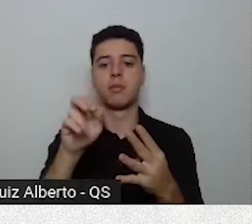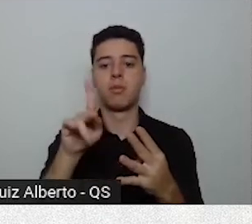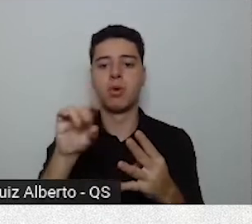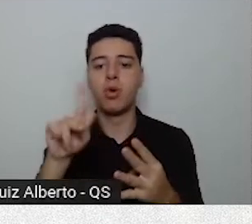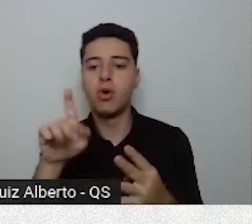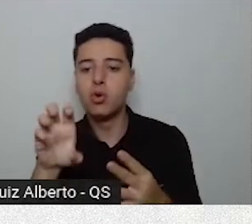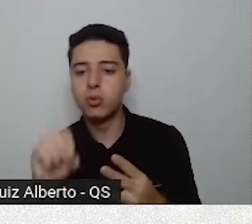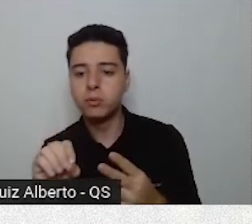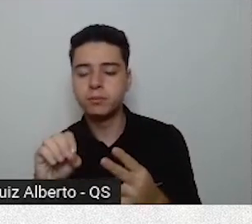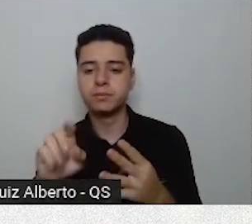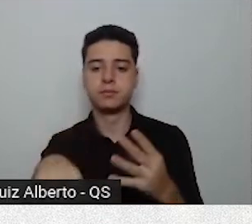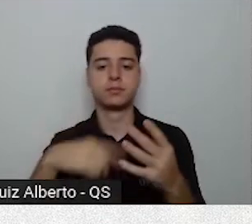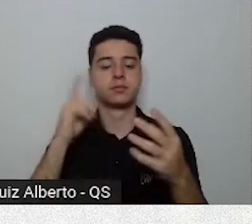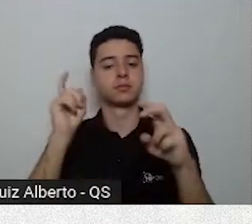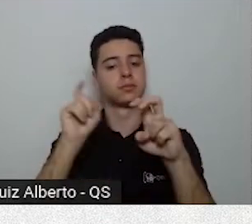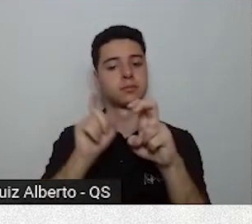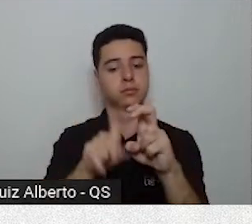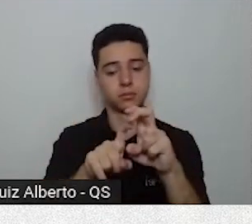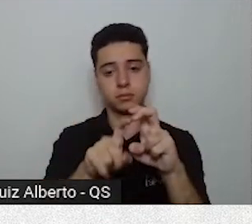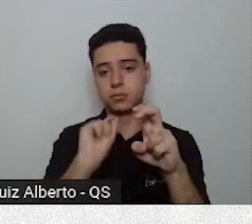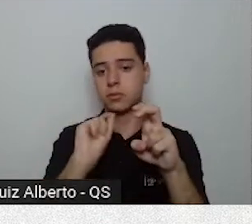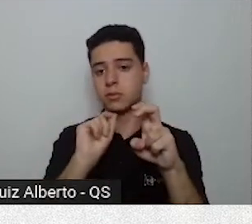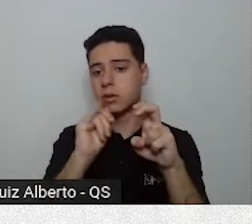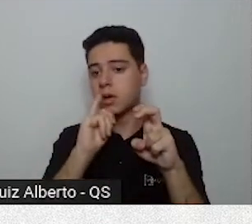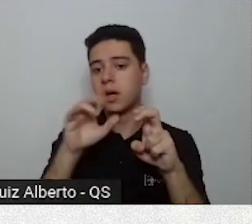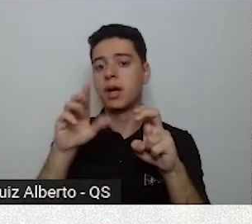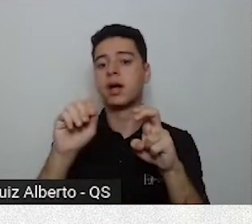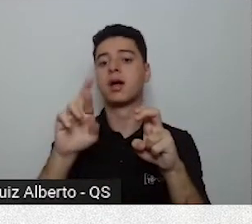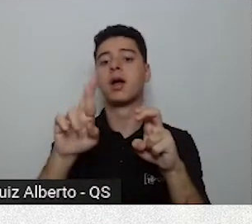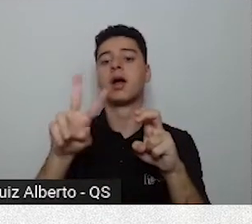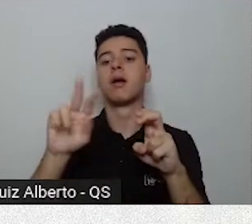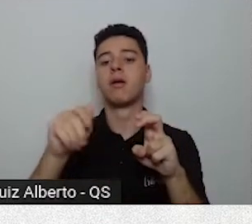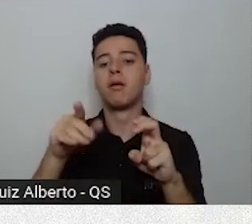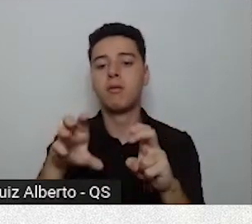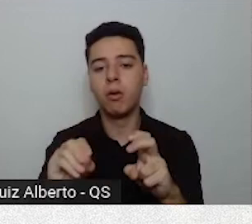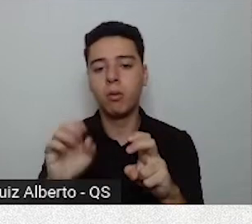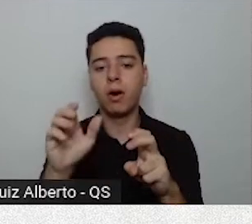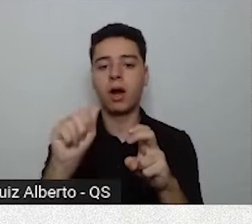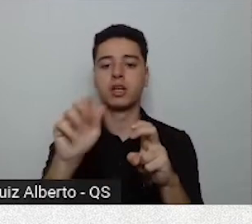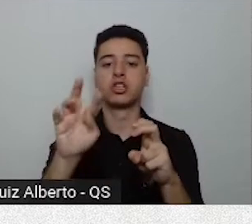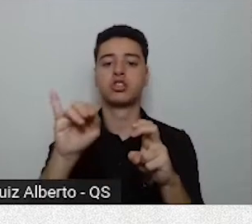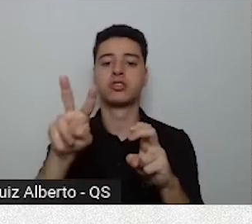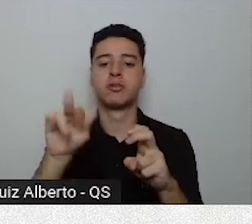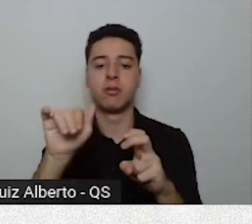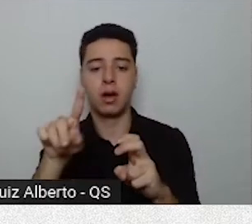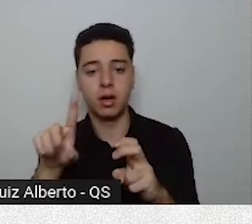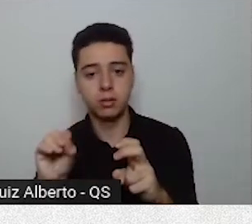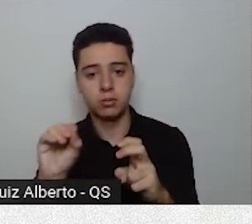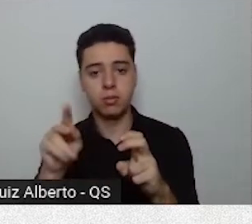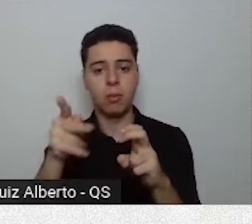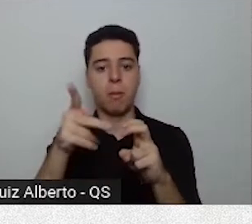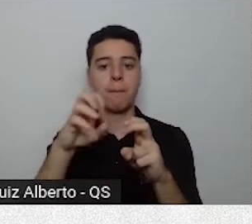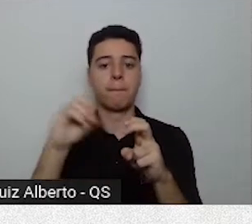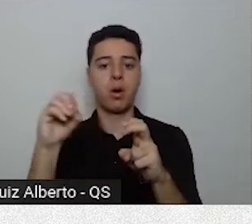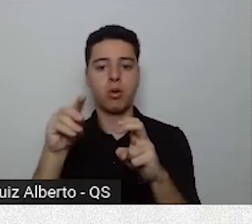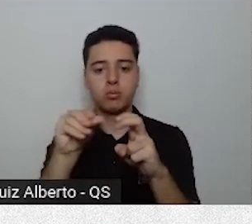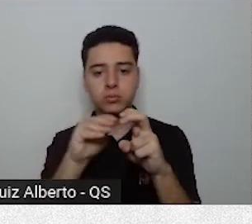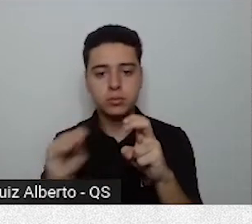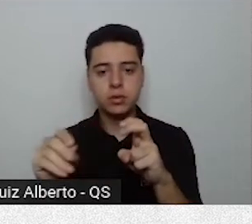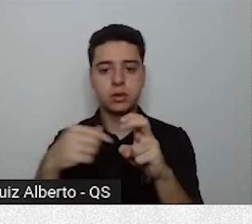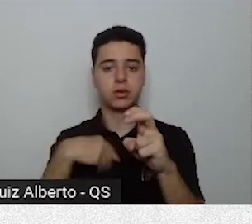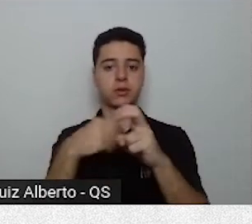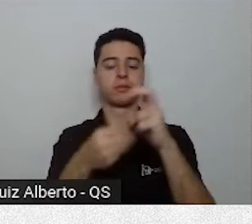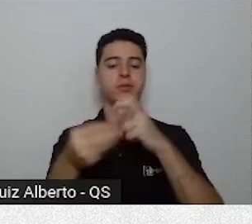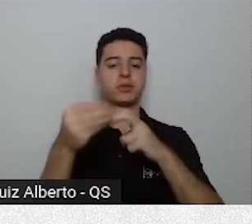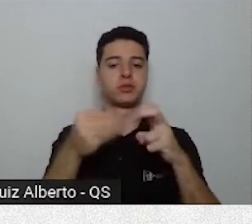A quinta é com carvão ativado, né? Em pó, que eu misturei com